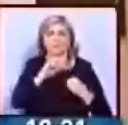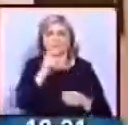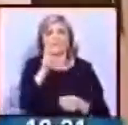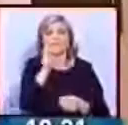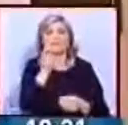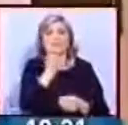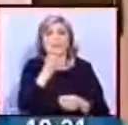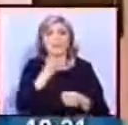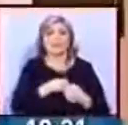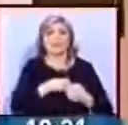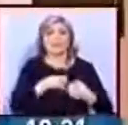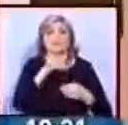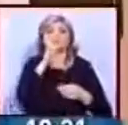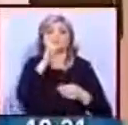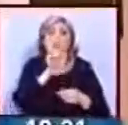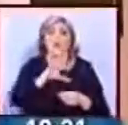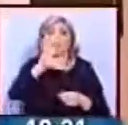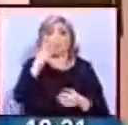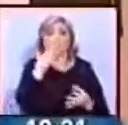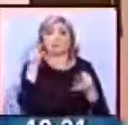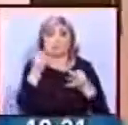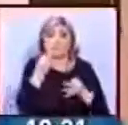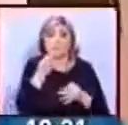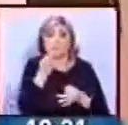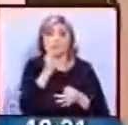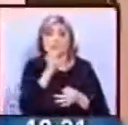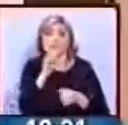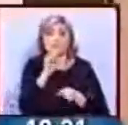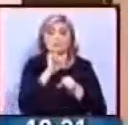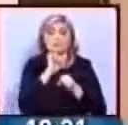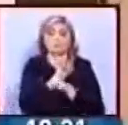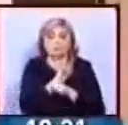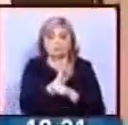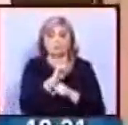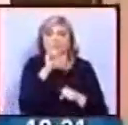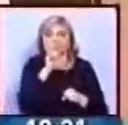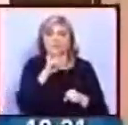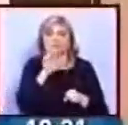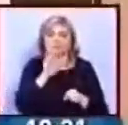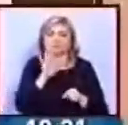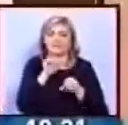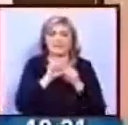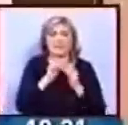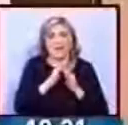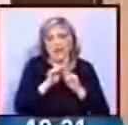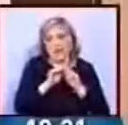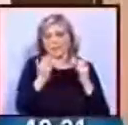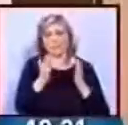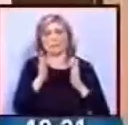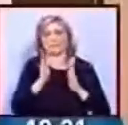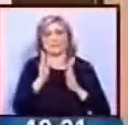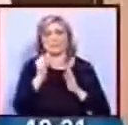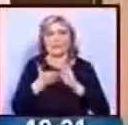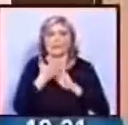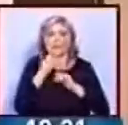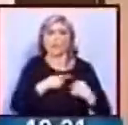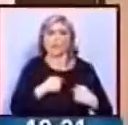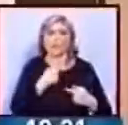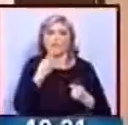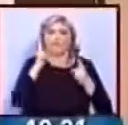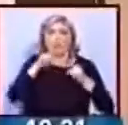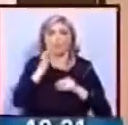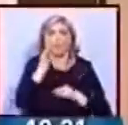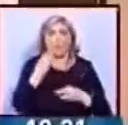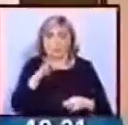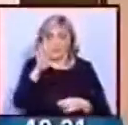artérias. E num dado momento pode ocluir essa artéria. E portanto, a artéria há que abri-la tão rápido quanto possível, de forma o coração recuperar.